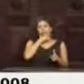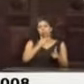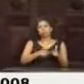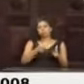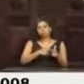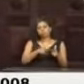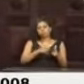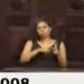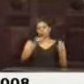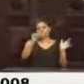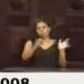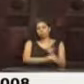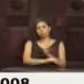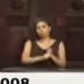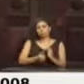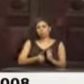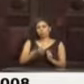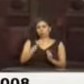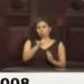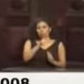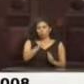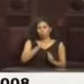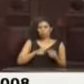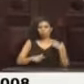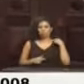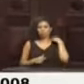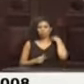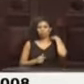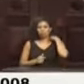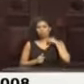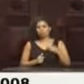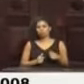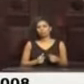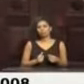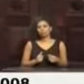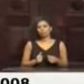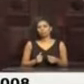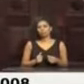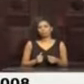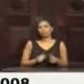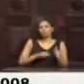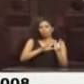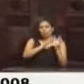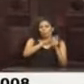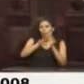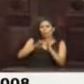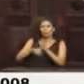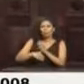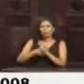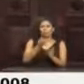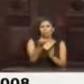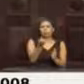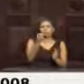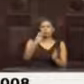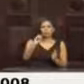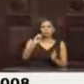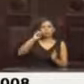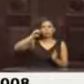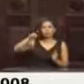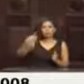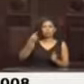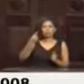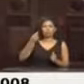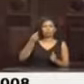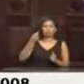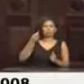município e nossa região. Lá foram roubados 60 milhões de reais. A Polícia